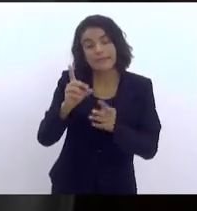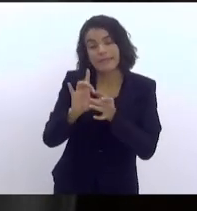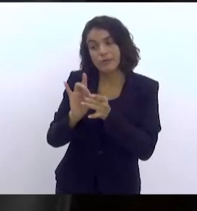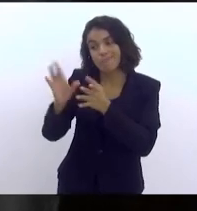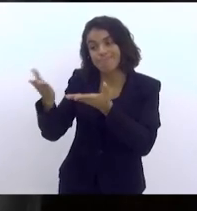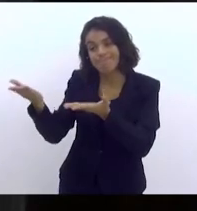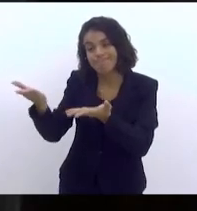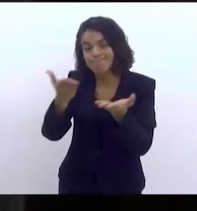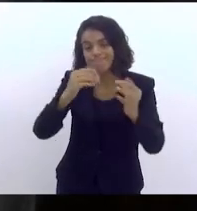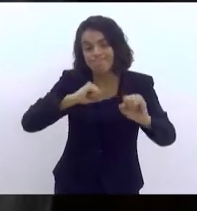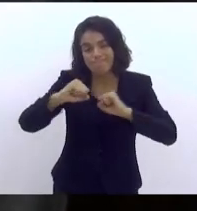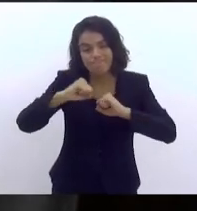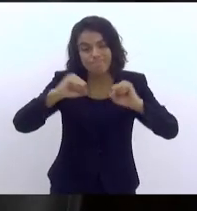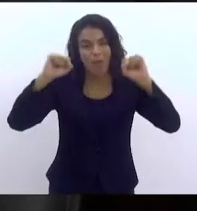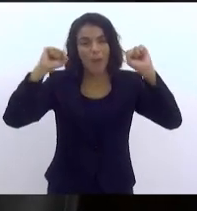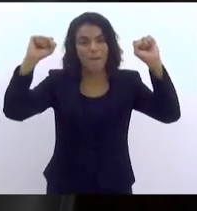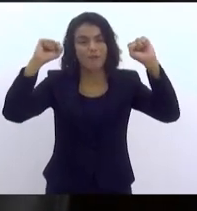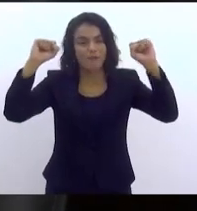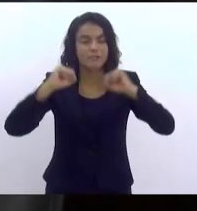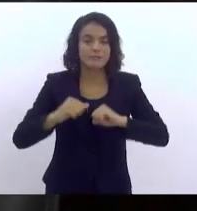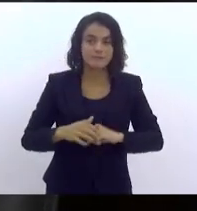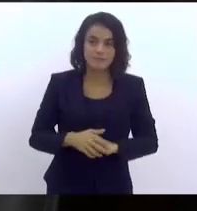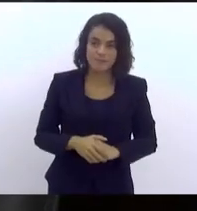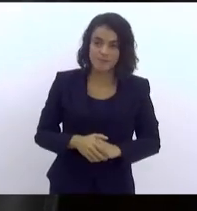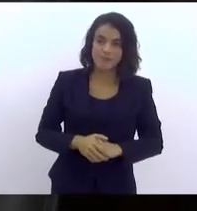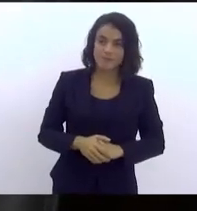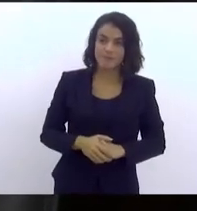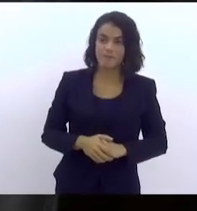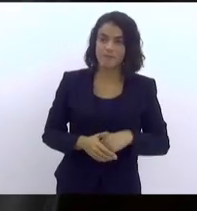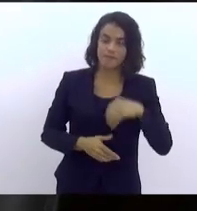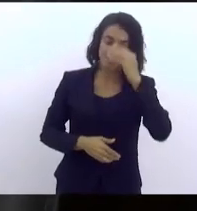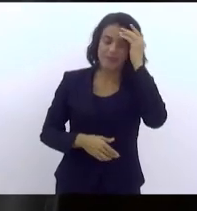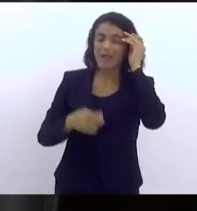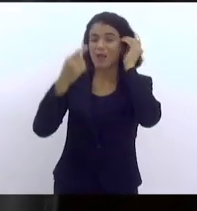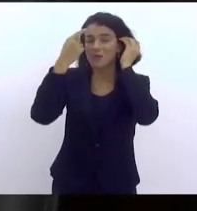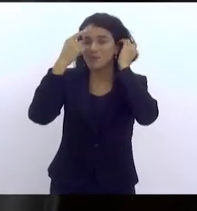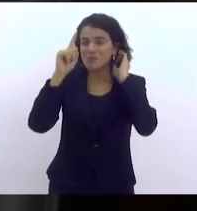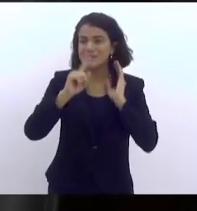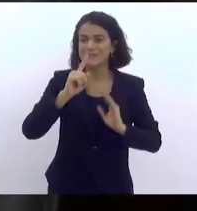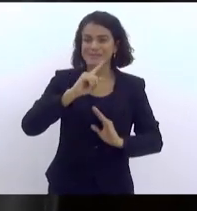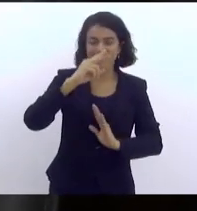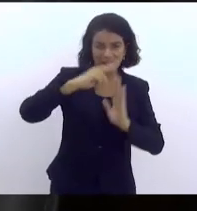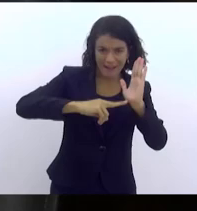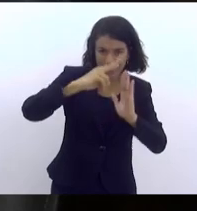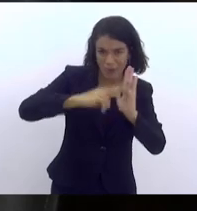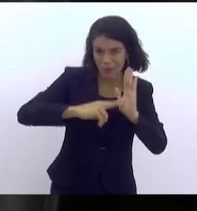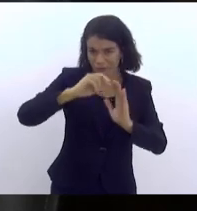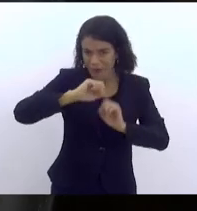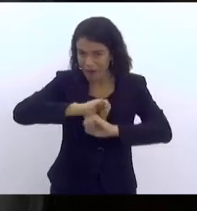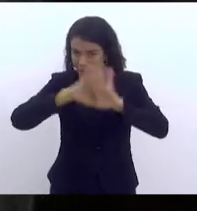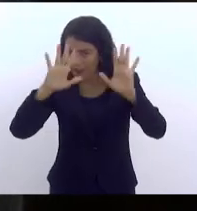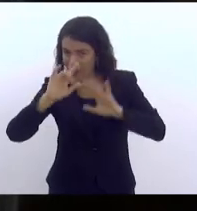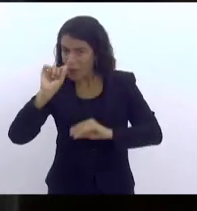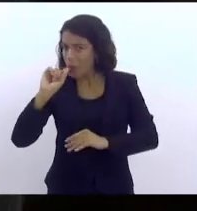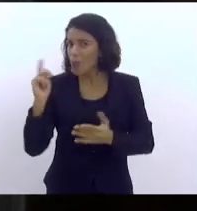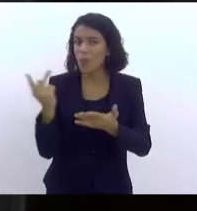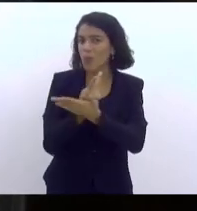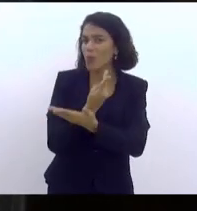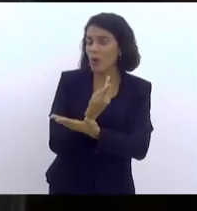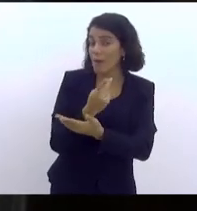a manifestação eu não sei se na leitura fica claro o que aconteceu mas